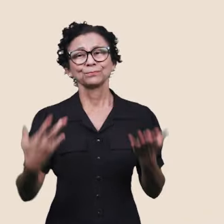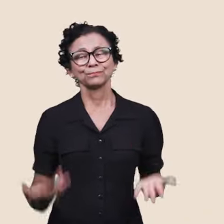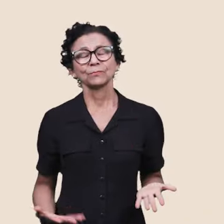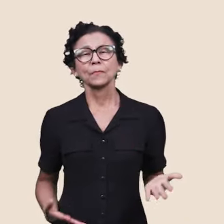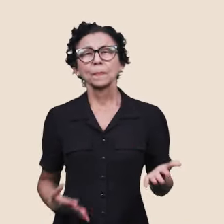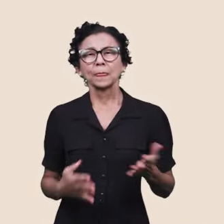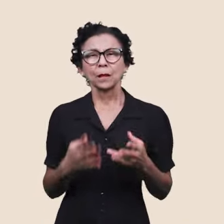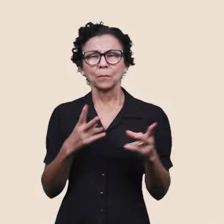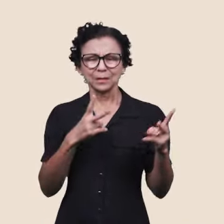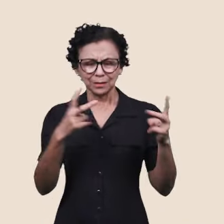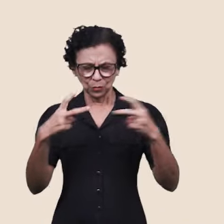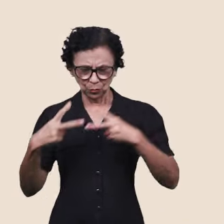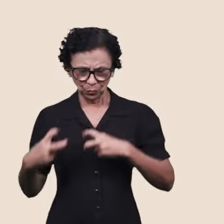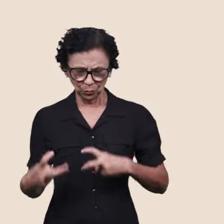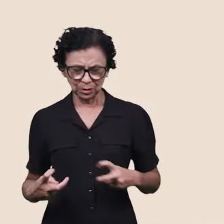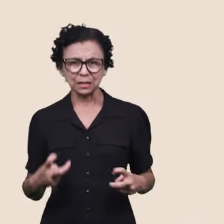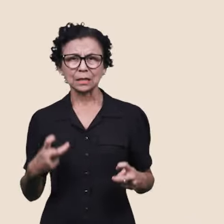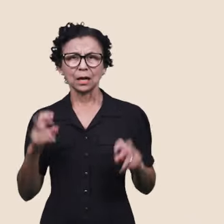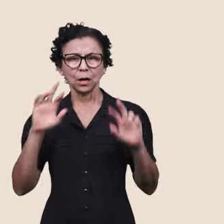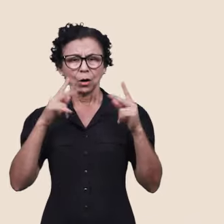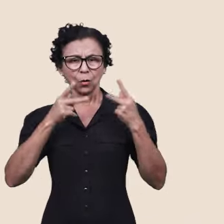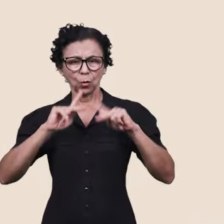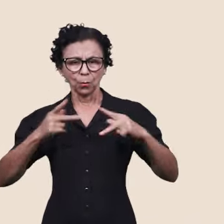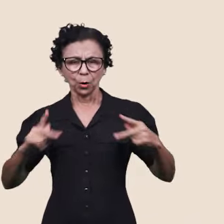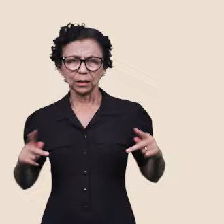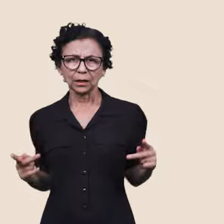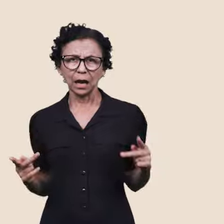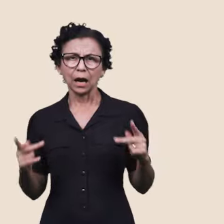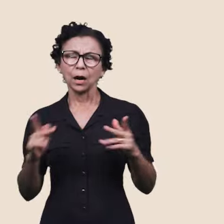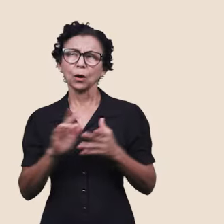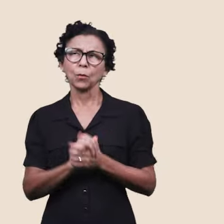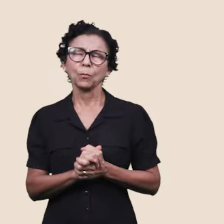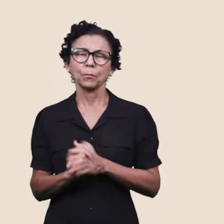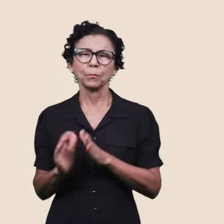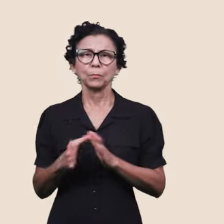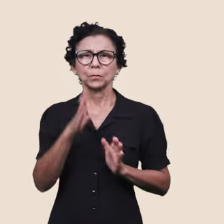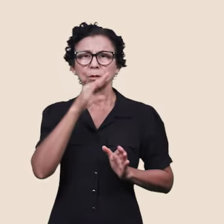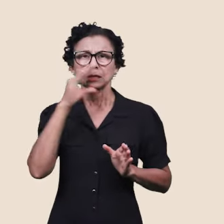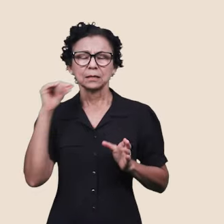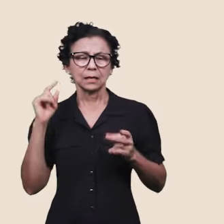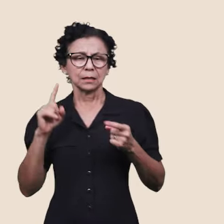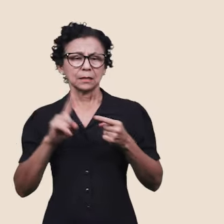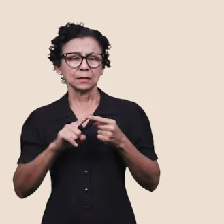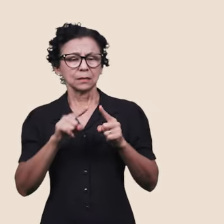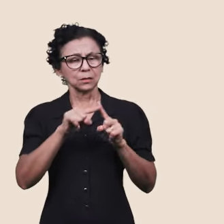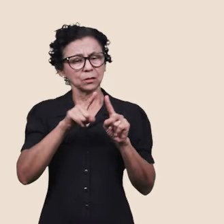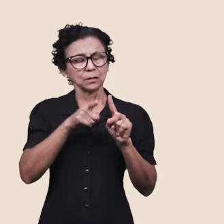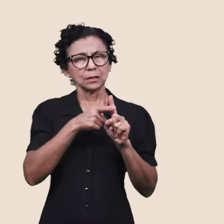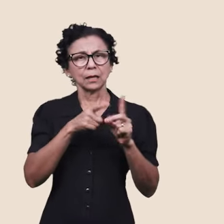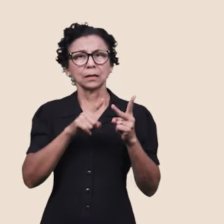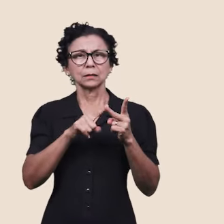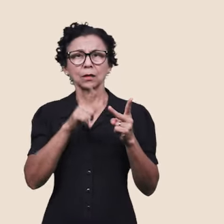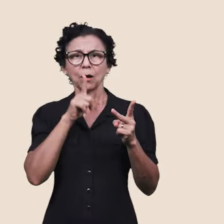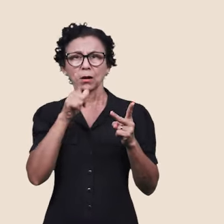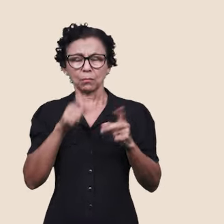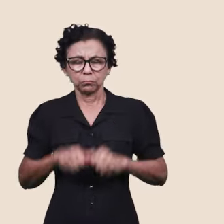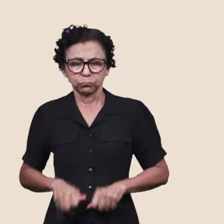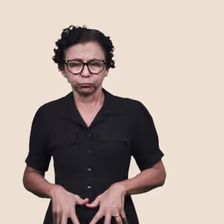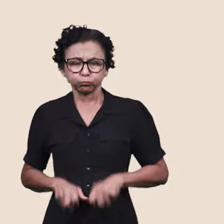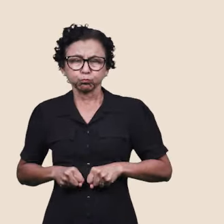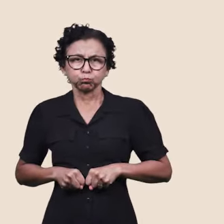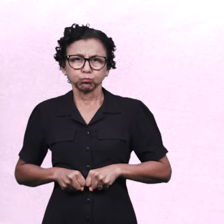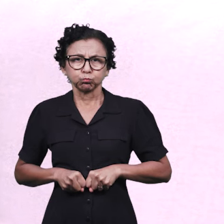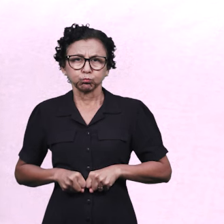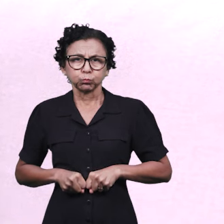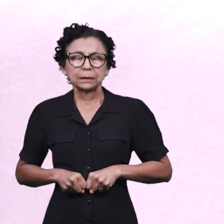após alguma mudança hormonal como por exemplo a puberdade a gestação ou a menopausa